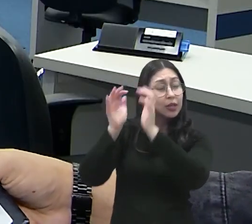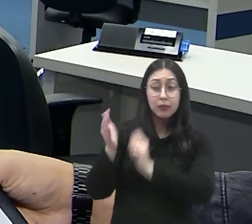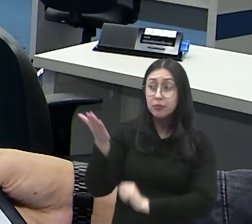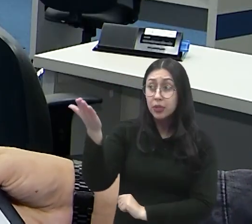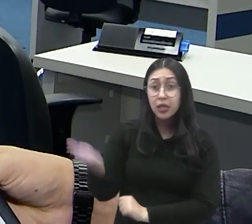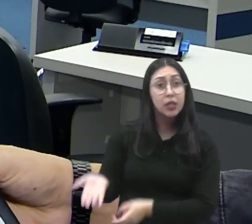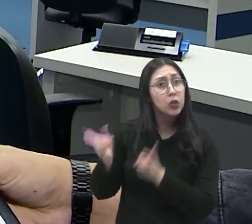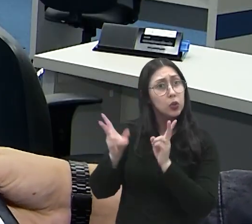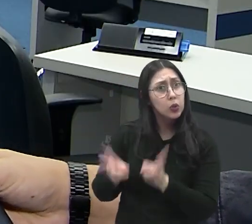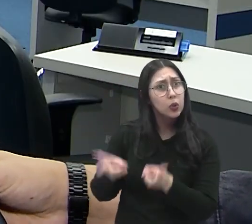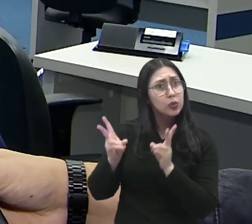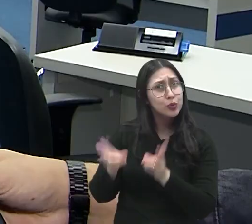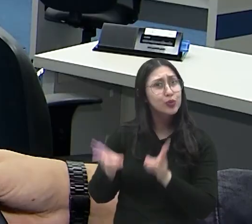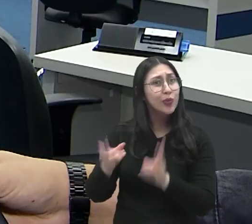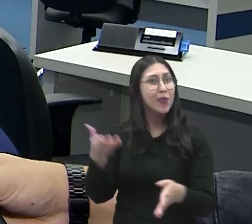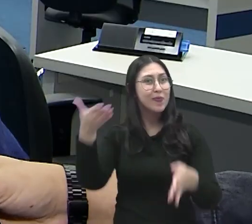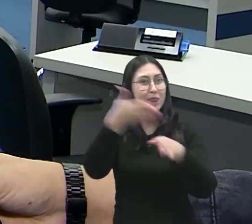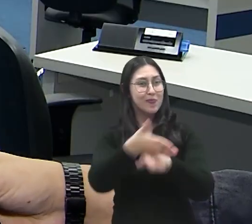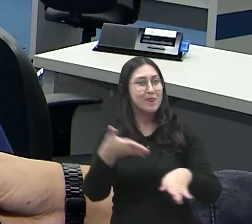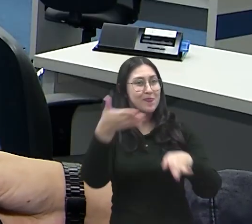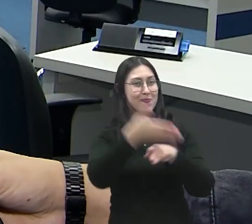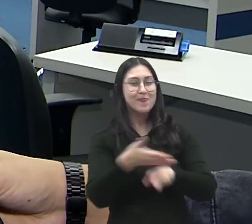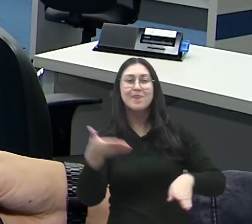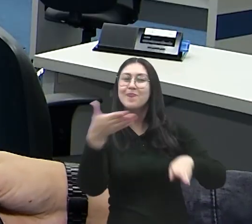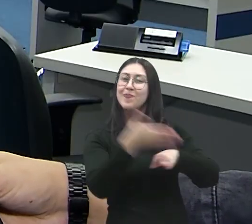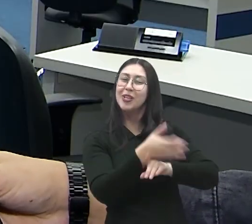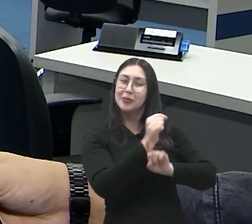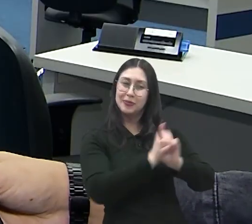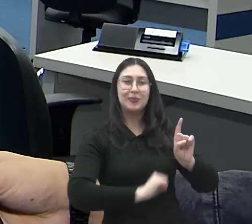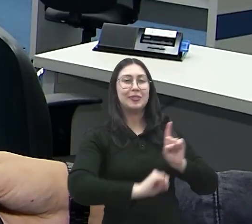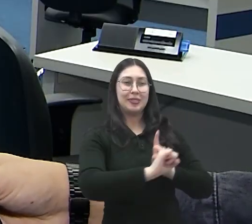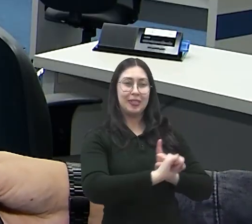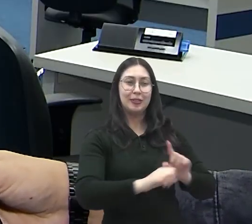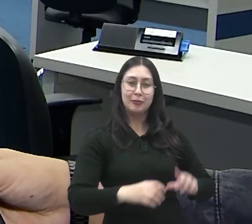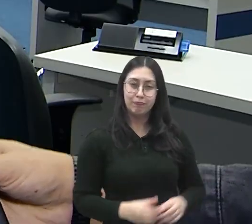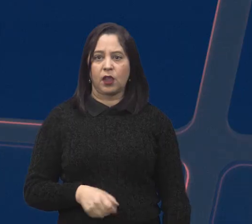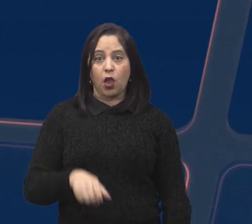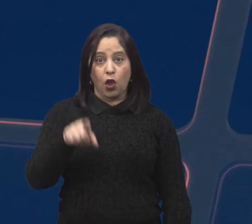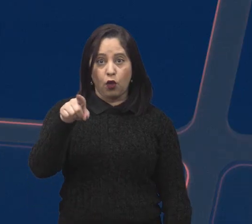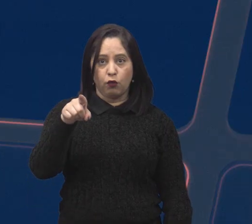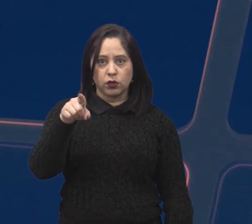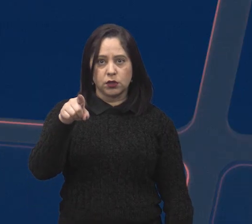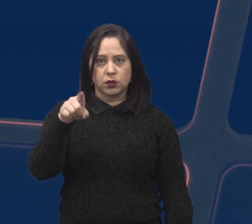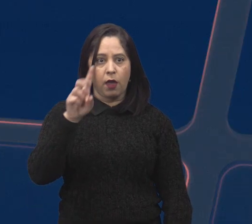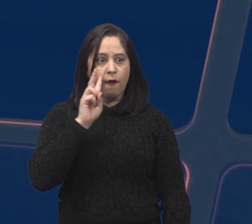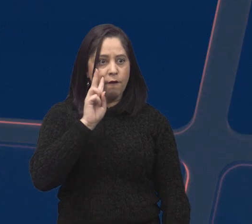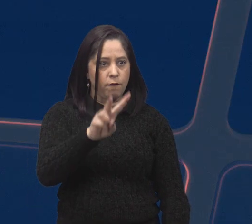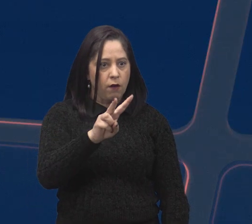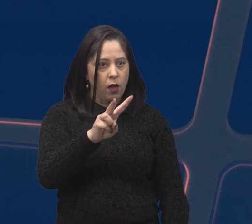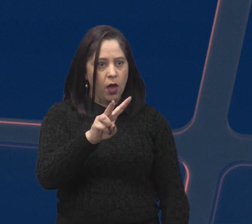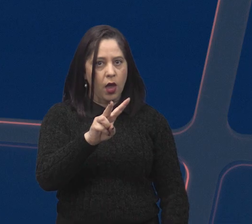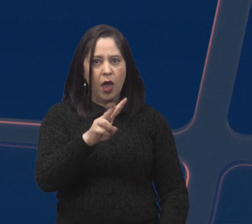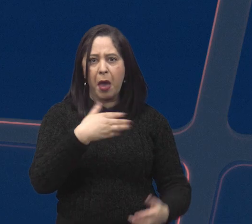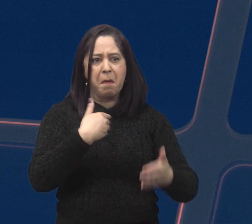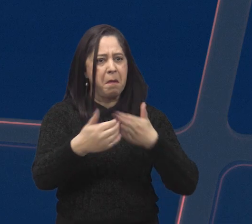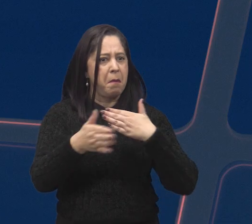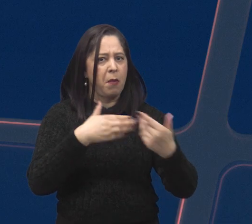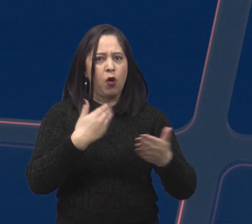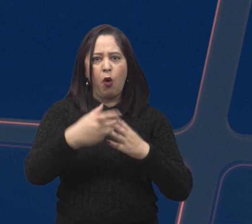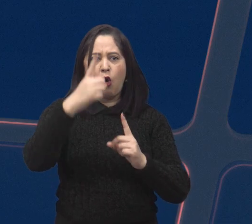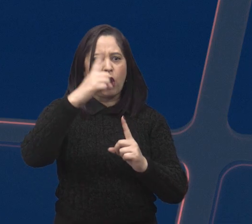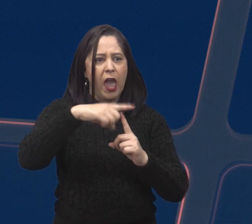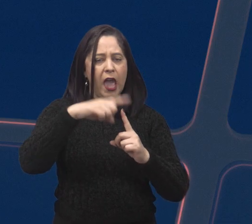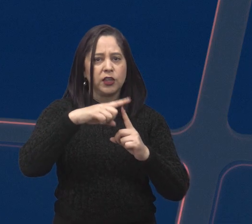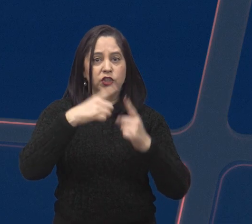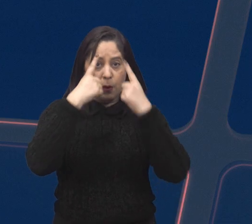que ele continue inserindo e participando das atividades na sociedade. Se você presenciar qualquer tipo